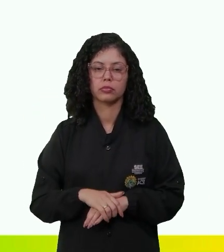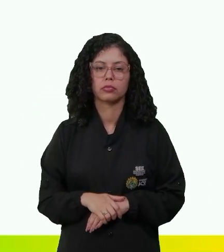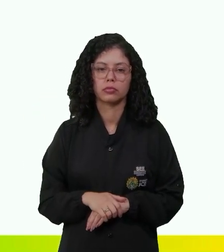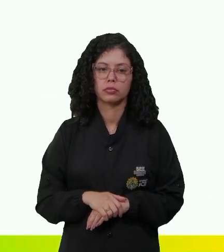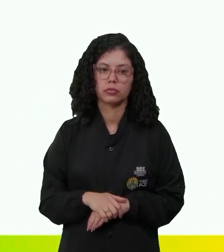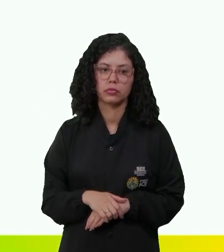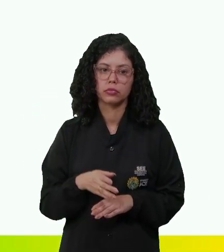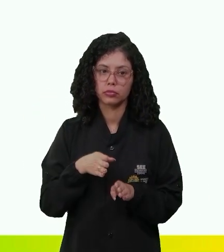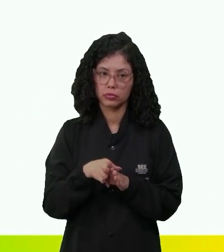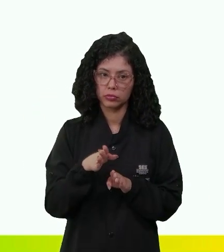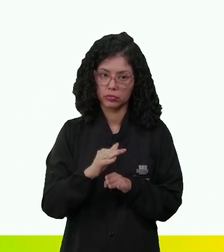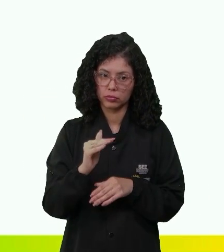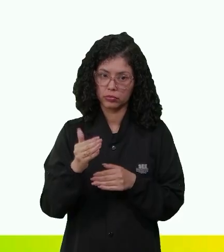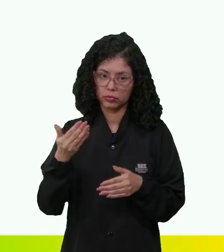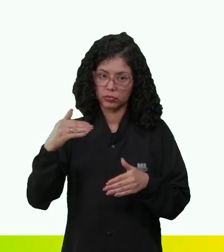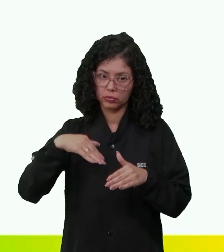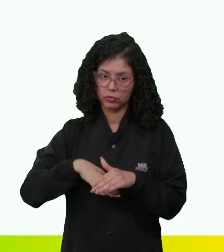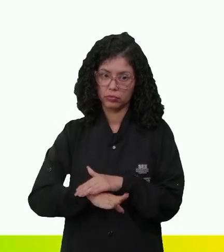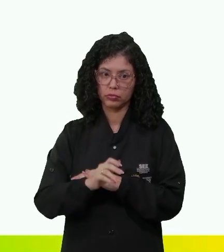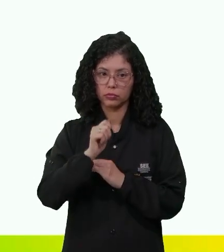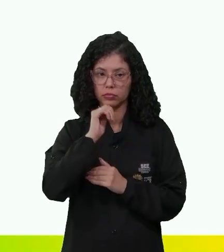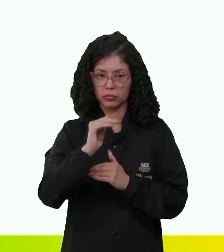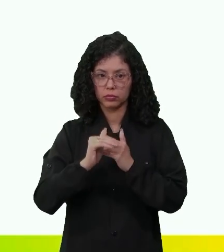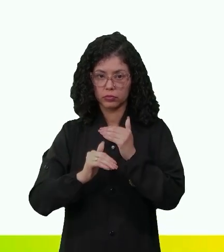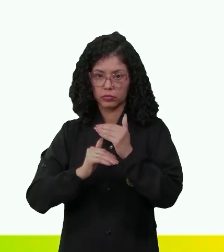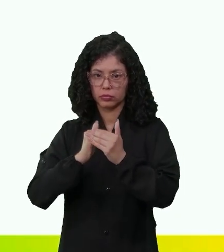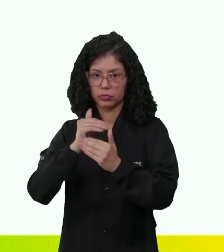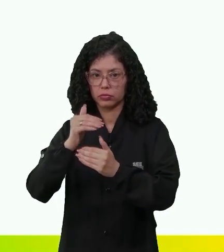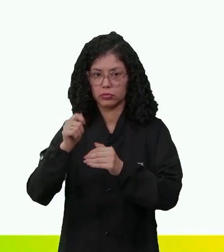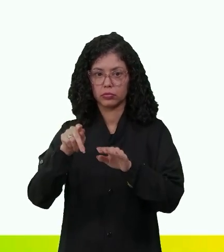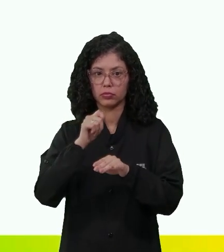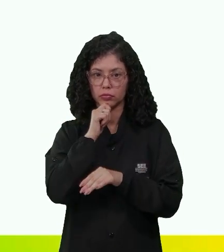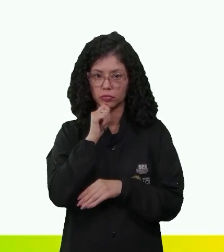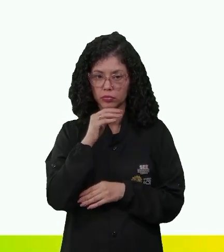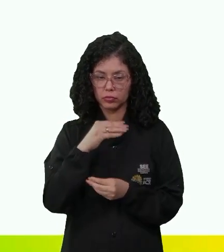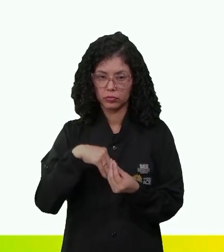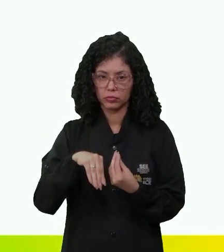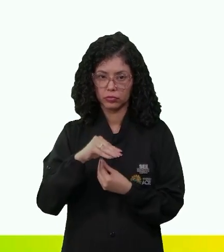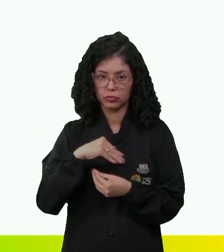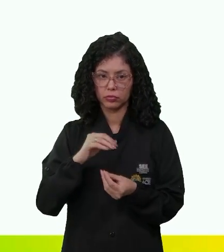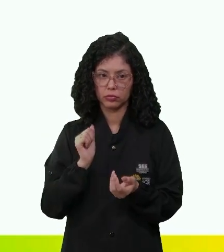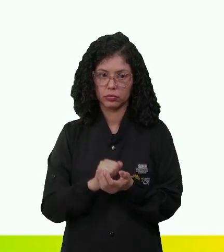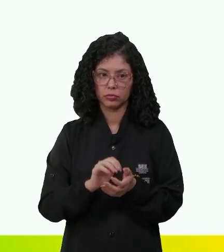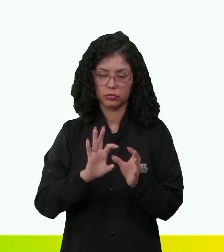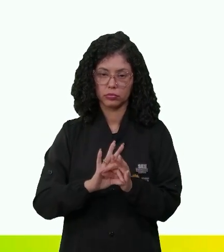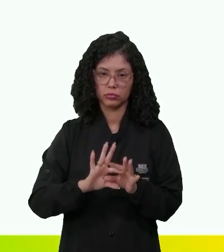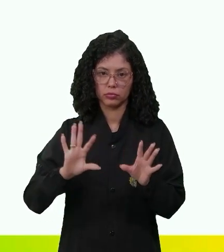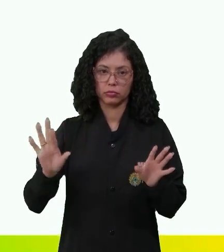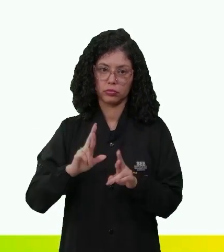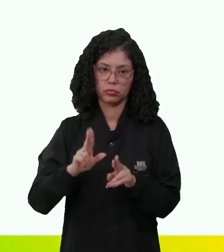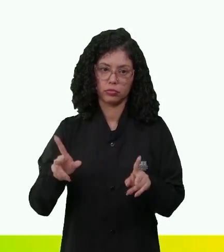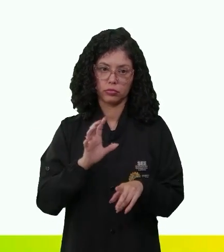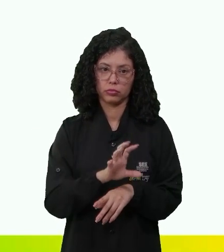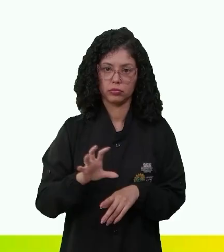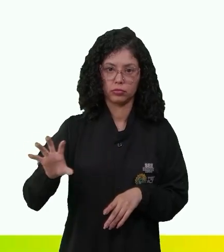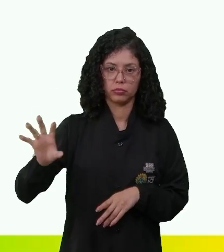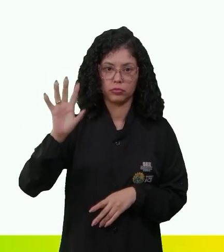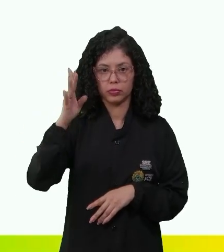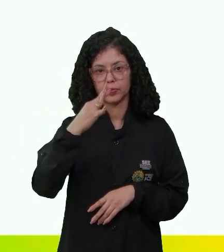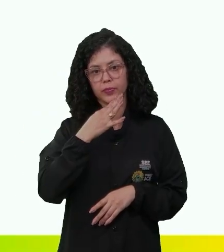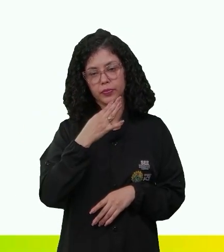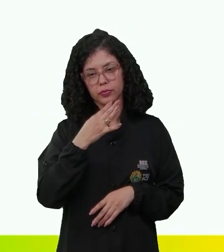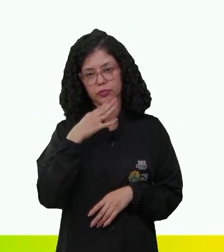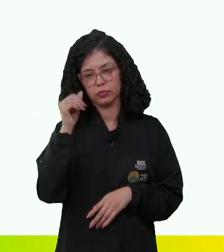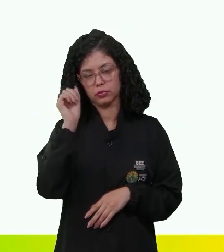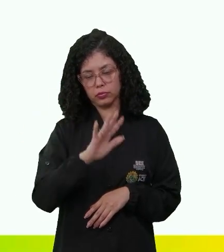Estado, embora a consolidação tenha sido um processo gradual que desenvolveu a integração de diferentes regiões